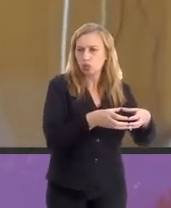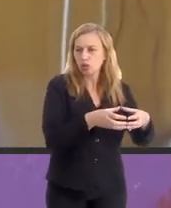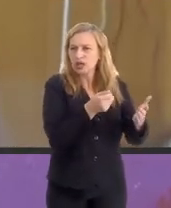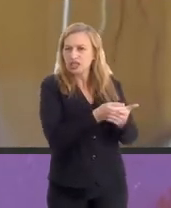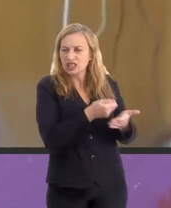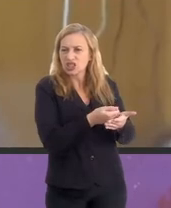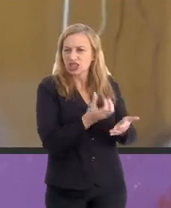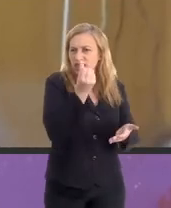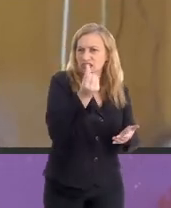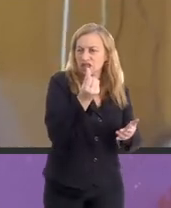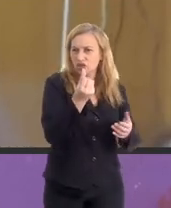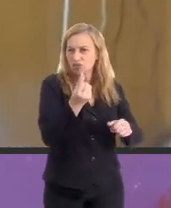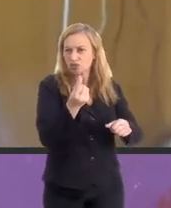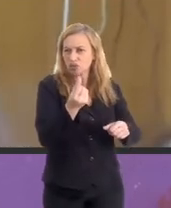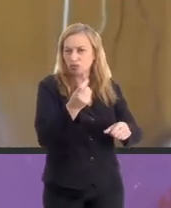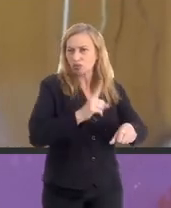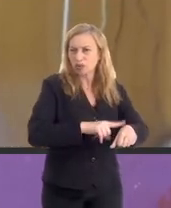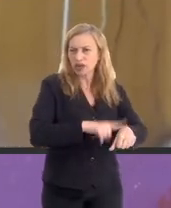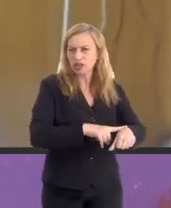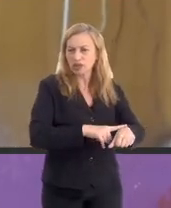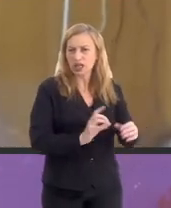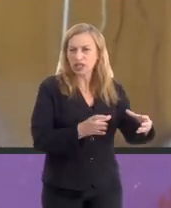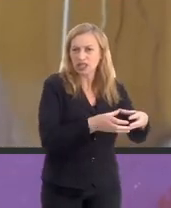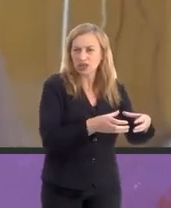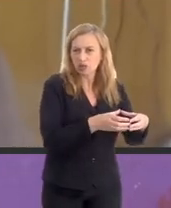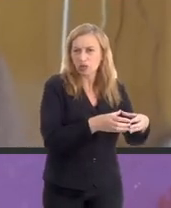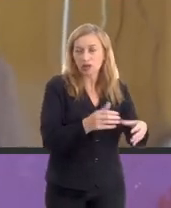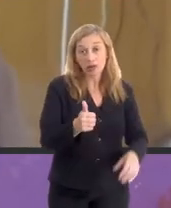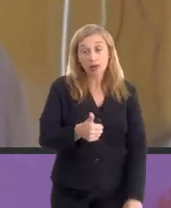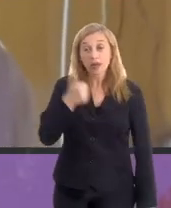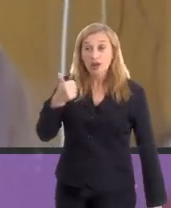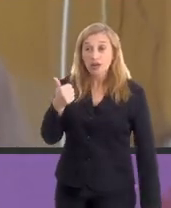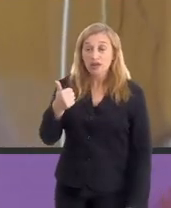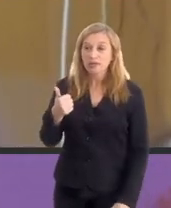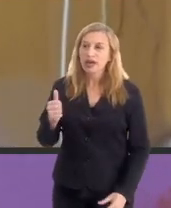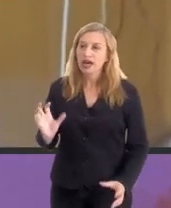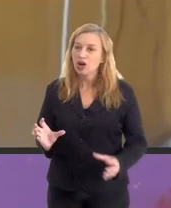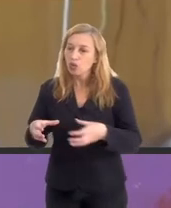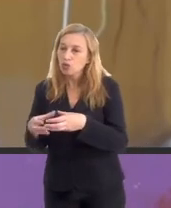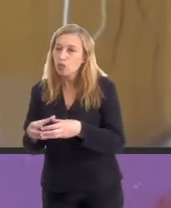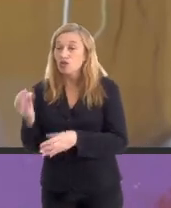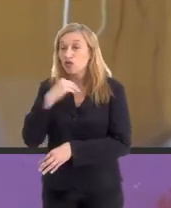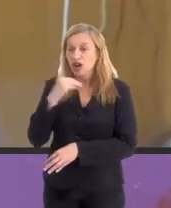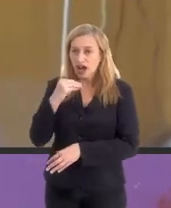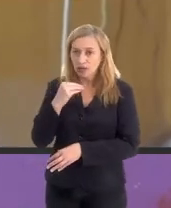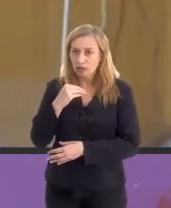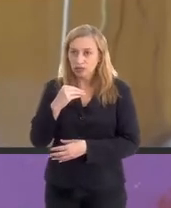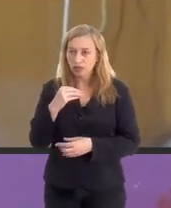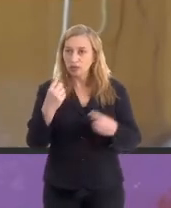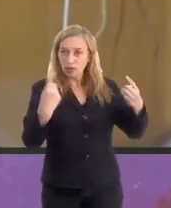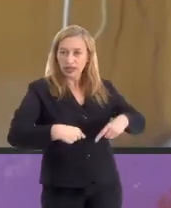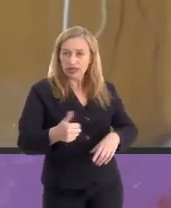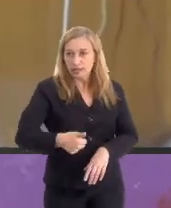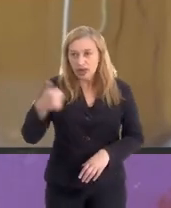tem jogos o maior incidência a partir da 6ª Rodada Tipo ele vai tá numa situação privilegiada ele vai pegar times mais fracos no início pode fazer a